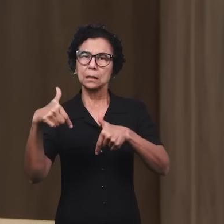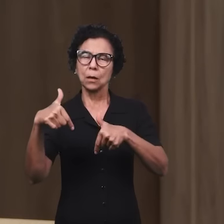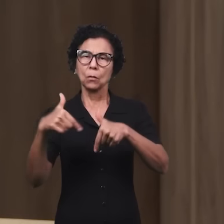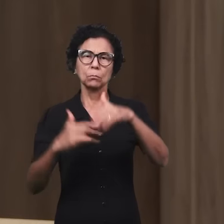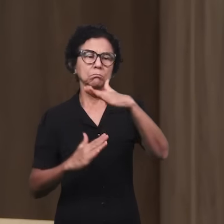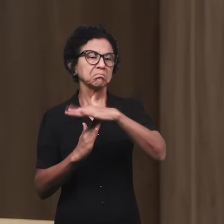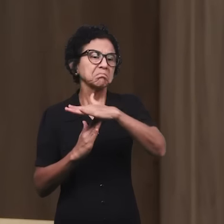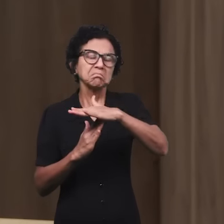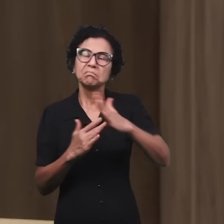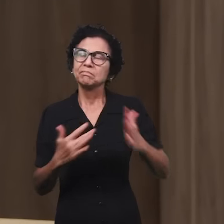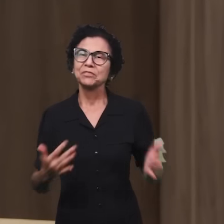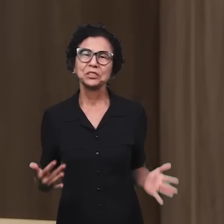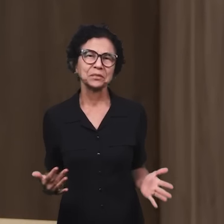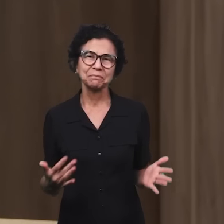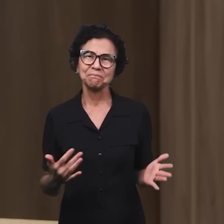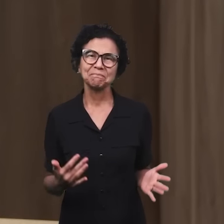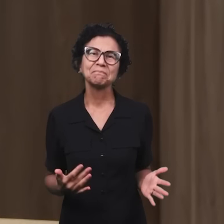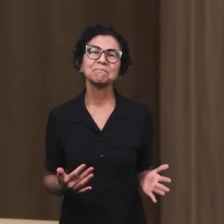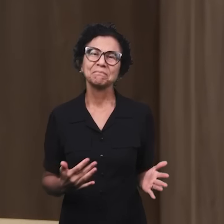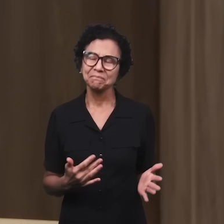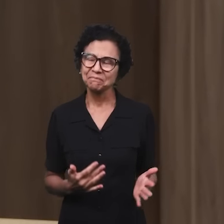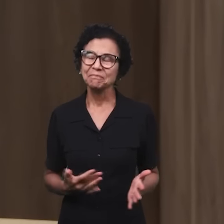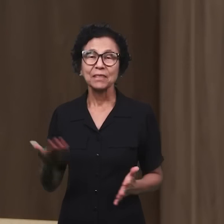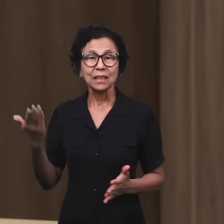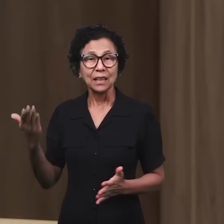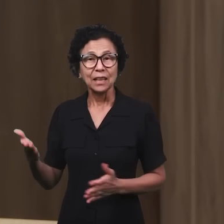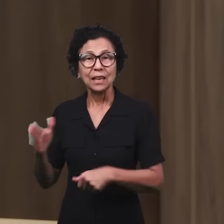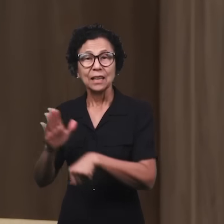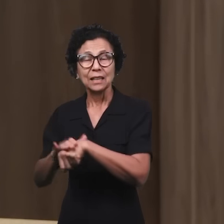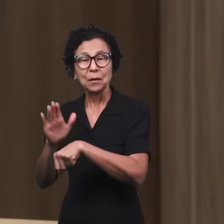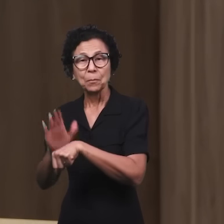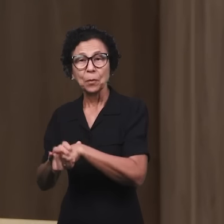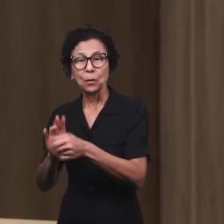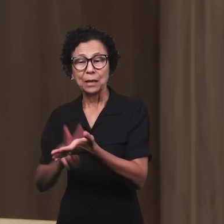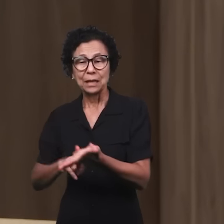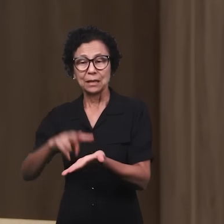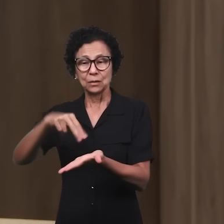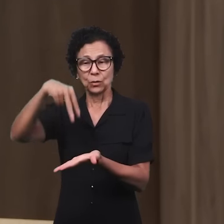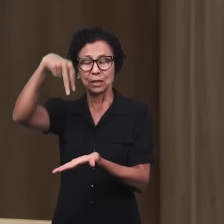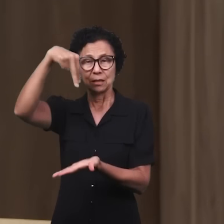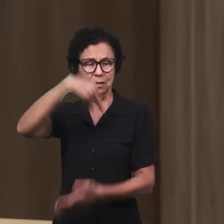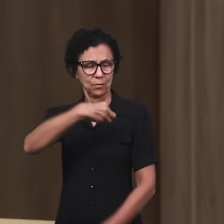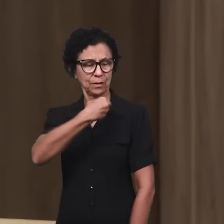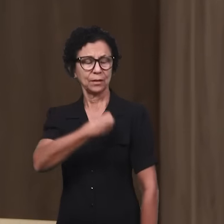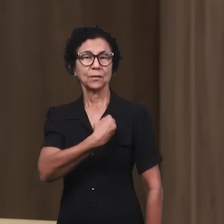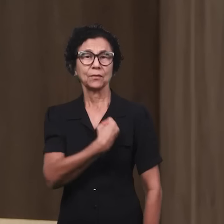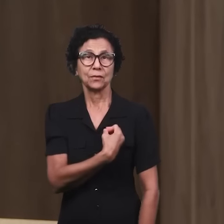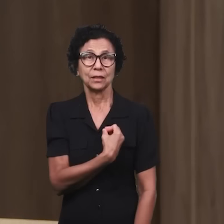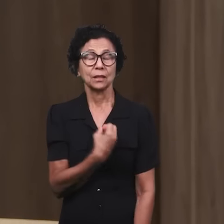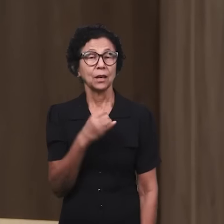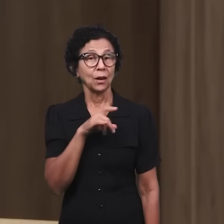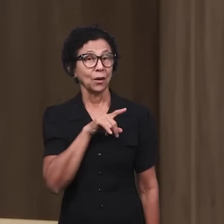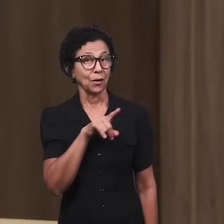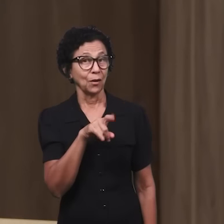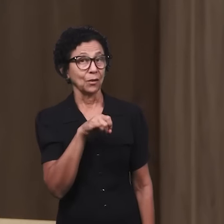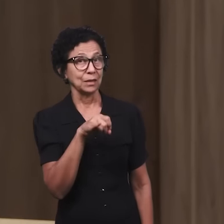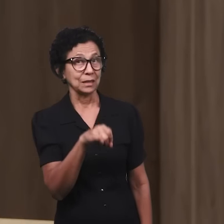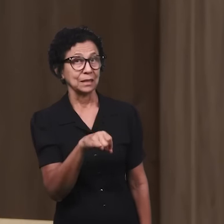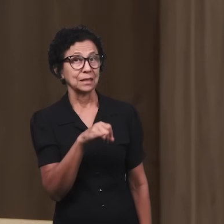que a frase é quem estava dizendo. Exato. Ele era a ressurreição e a vida. Eu vou te contar, se fosse uma mulher, aquela mulher